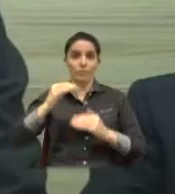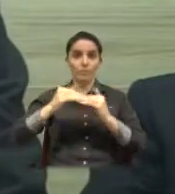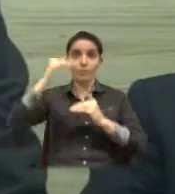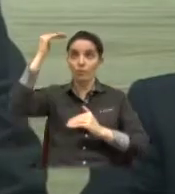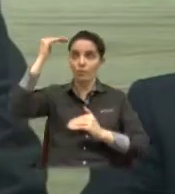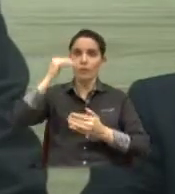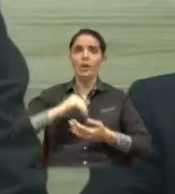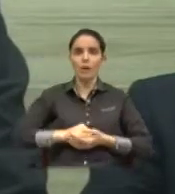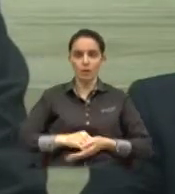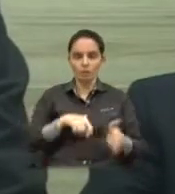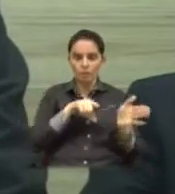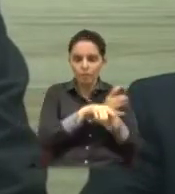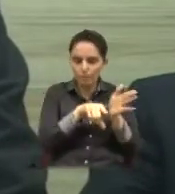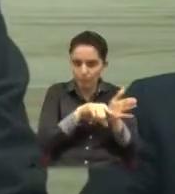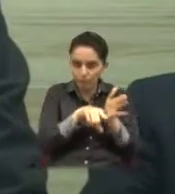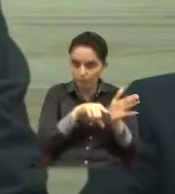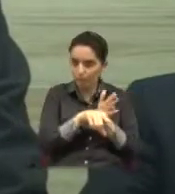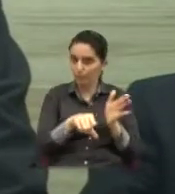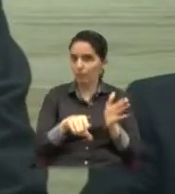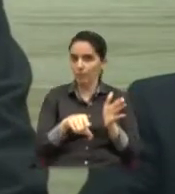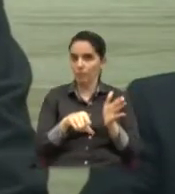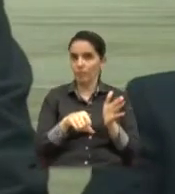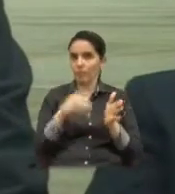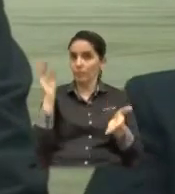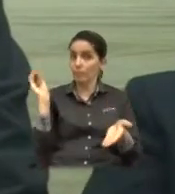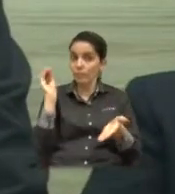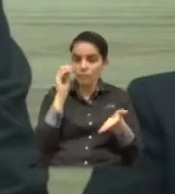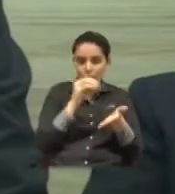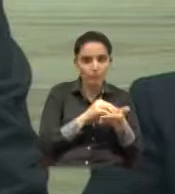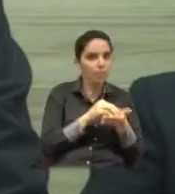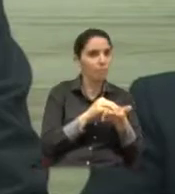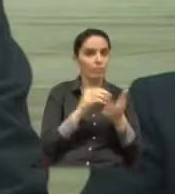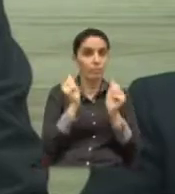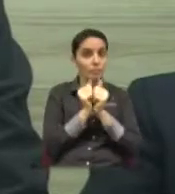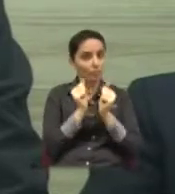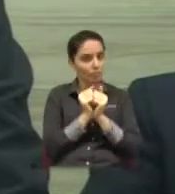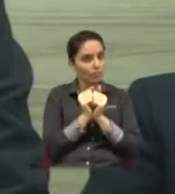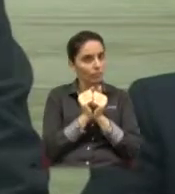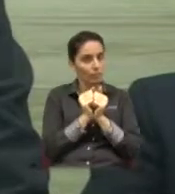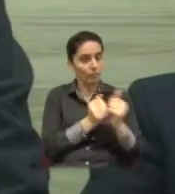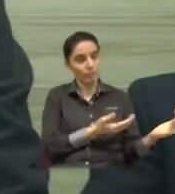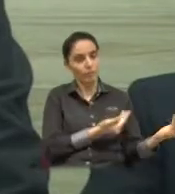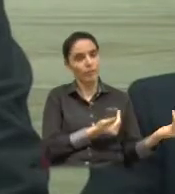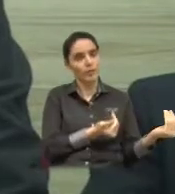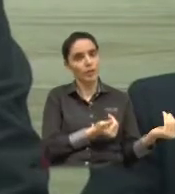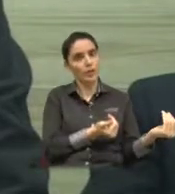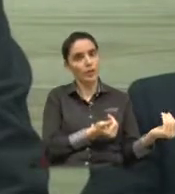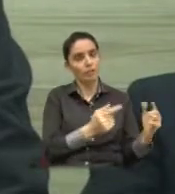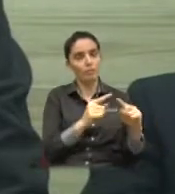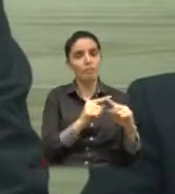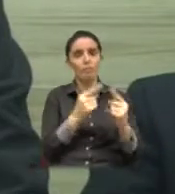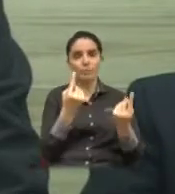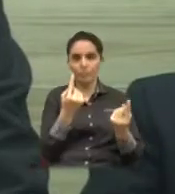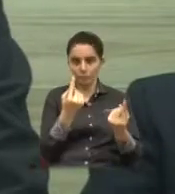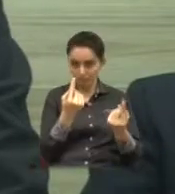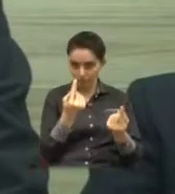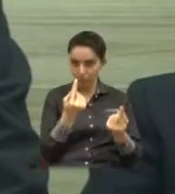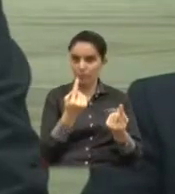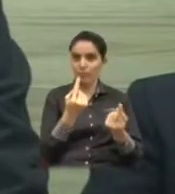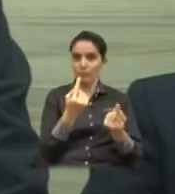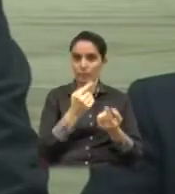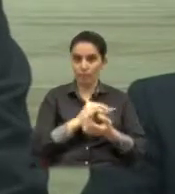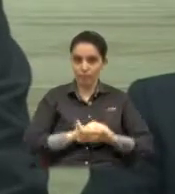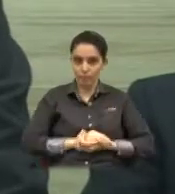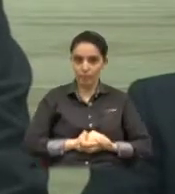duas pesquisas não incluem adolescentes, mas, segundo a pesquisa, esta é a faixa